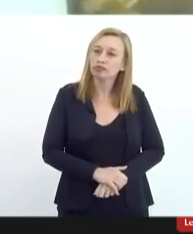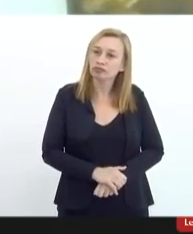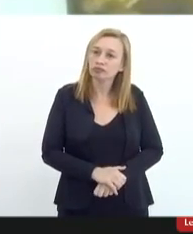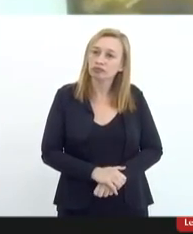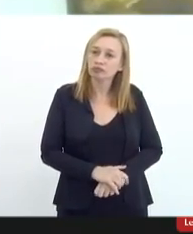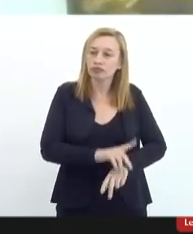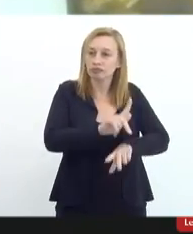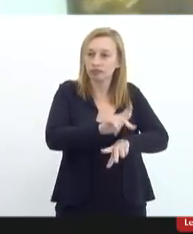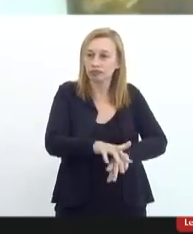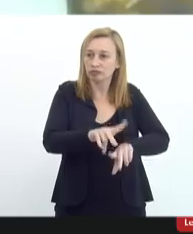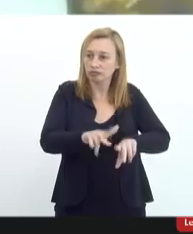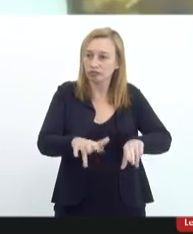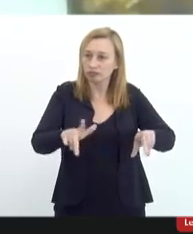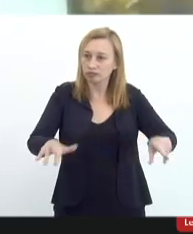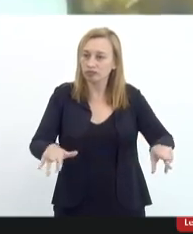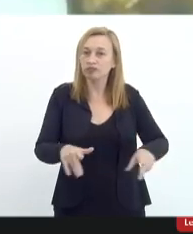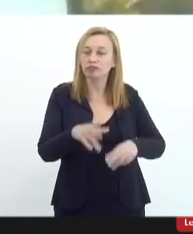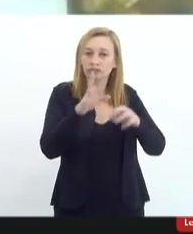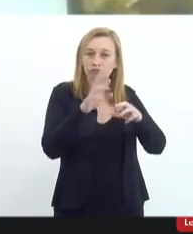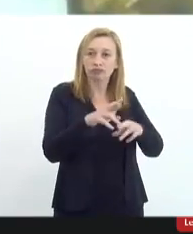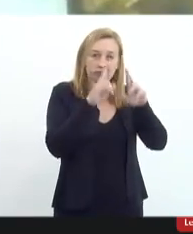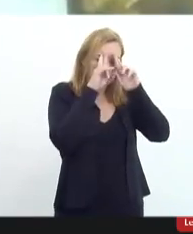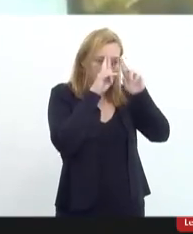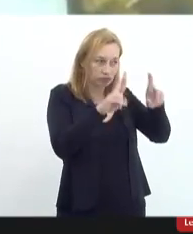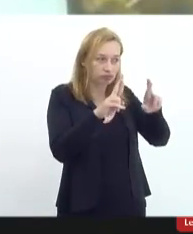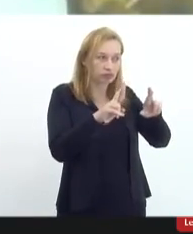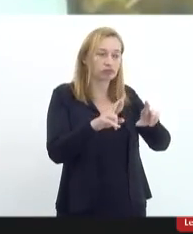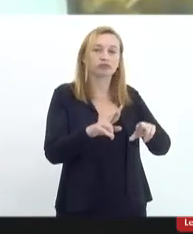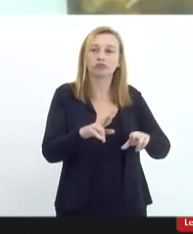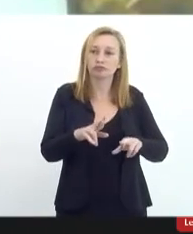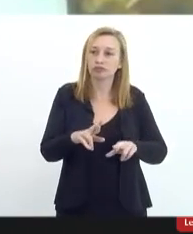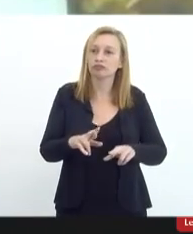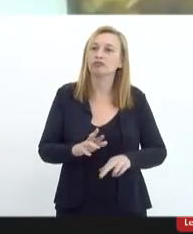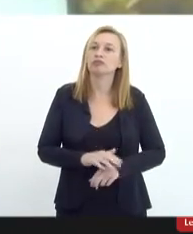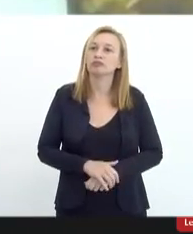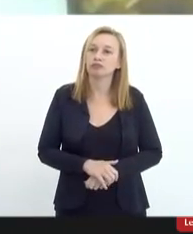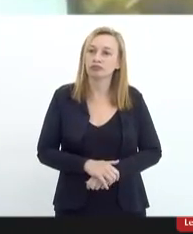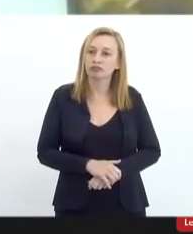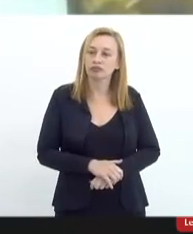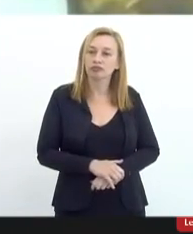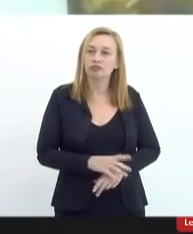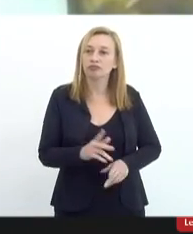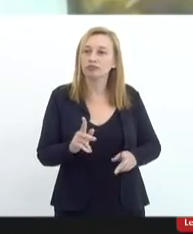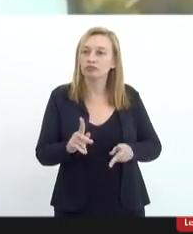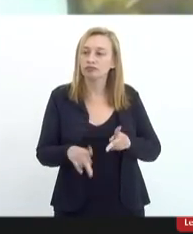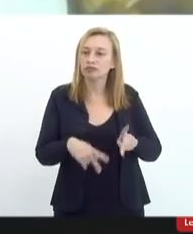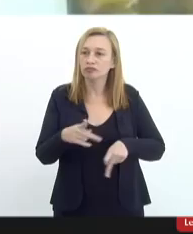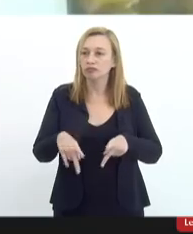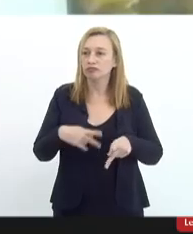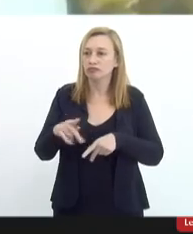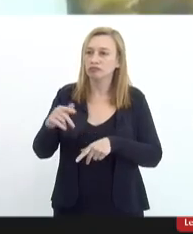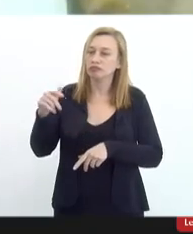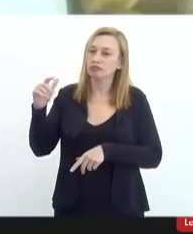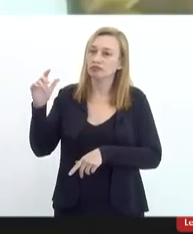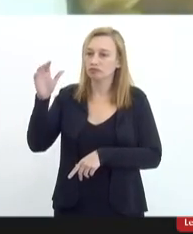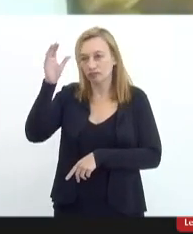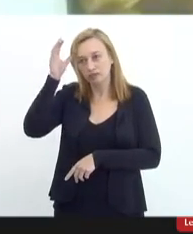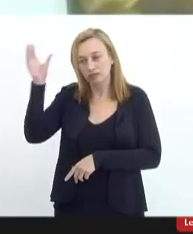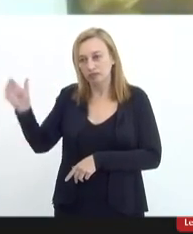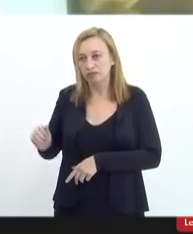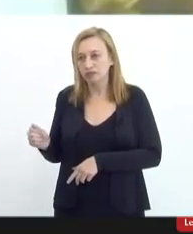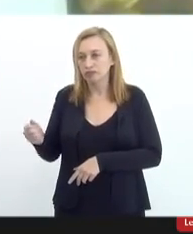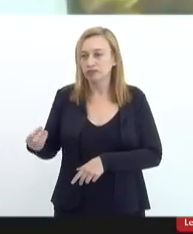à diferença, respeito à diversidade, respeito aos povos originários que estão